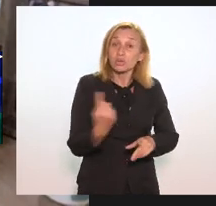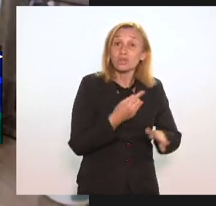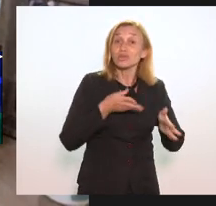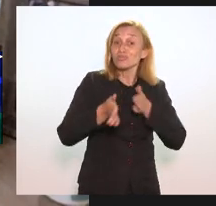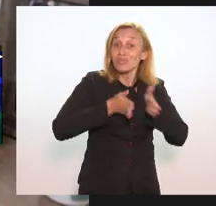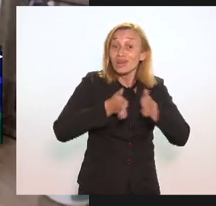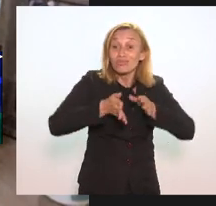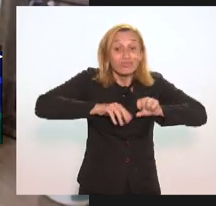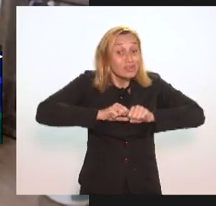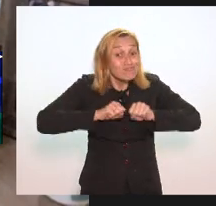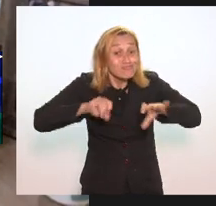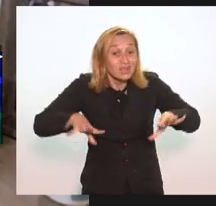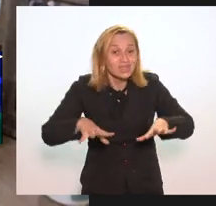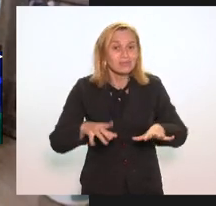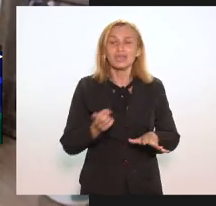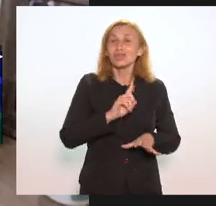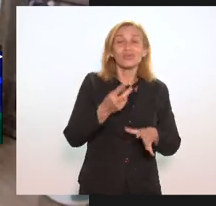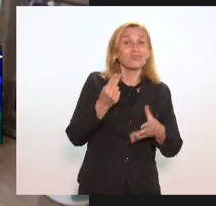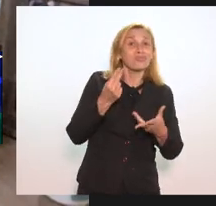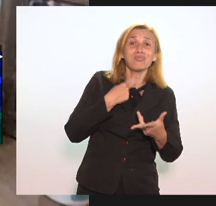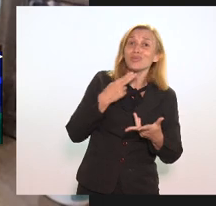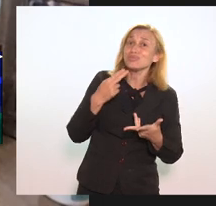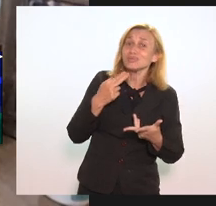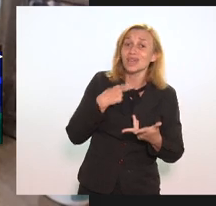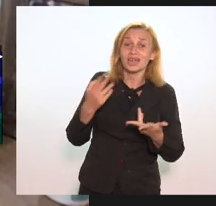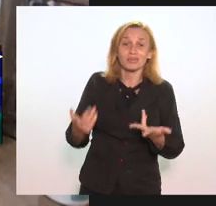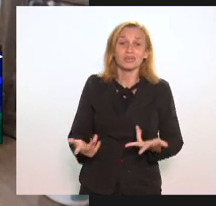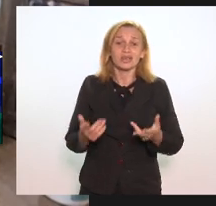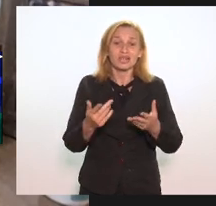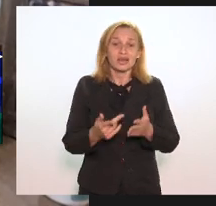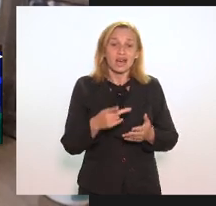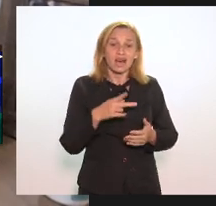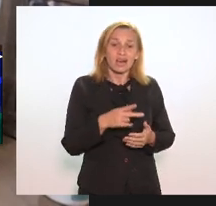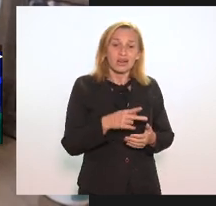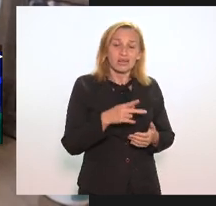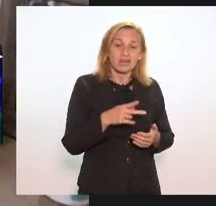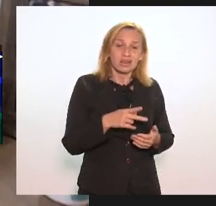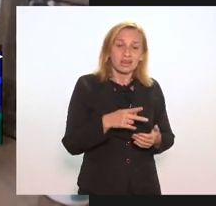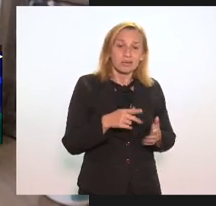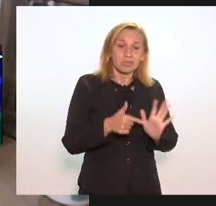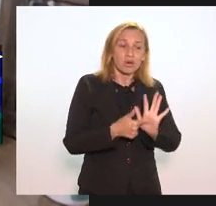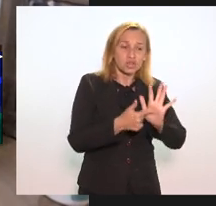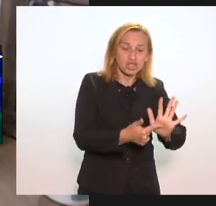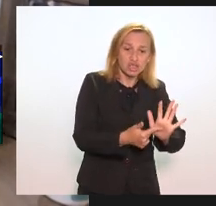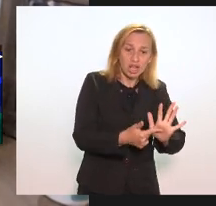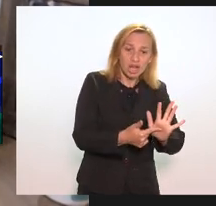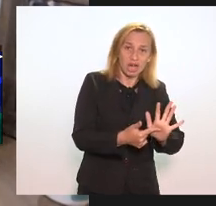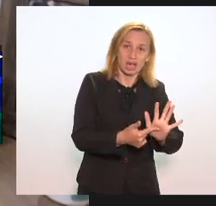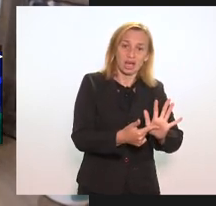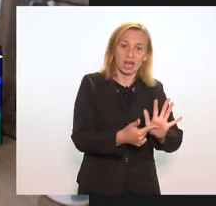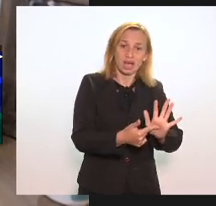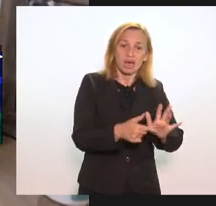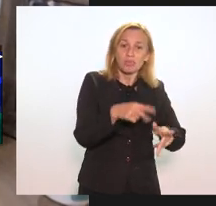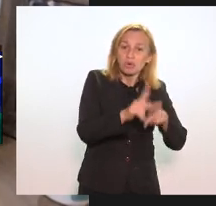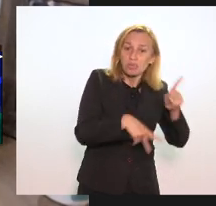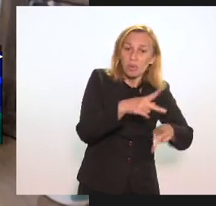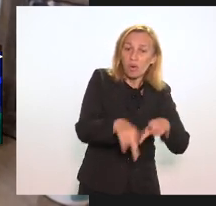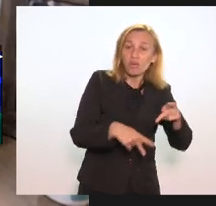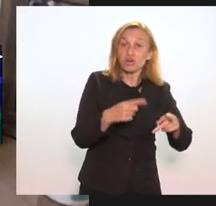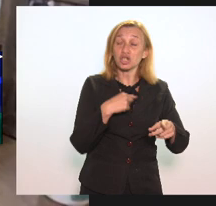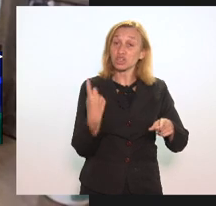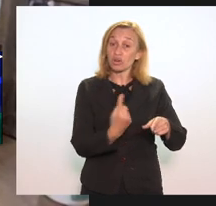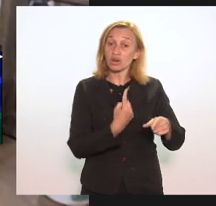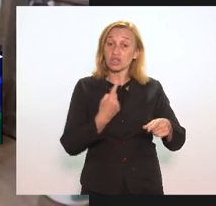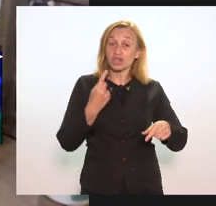no meio da pandemia e não podemos passar para a população estamos no meio de uma guerra polícia aonde